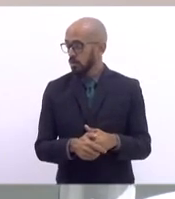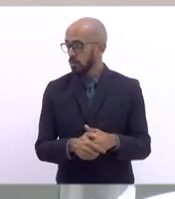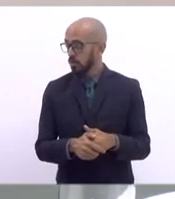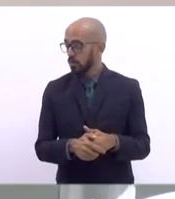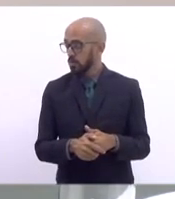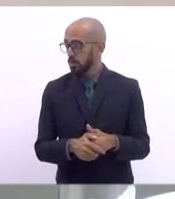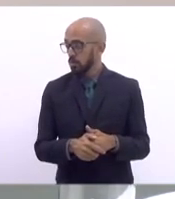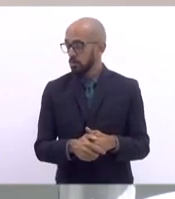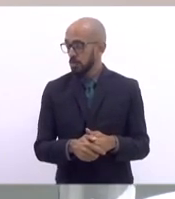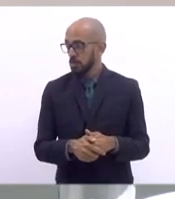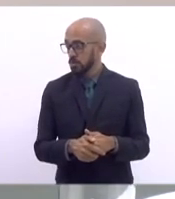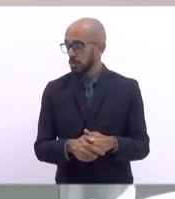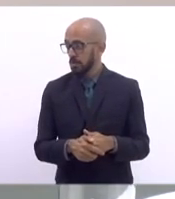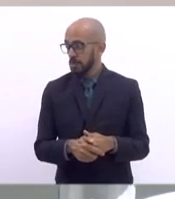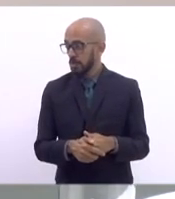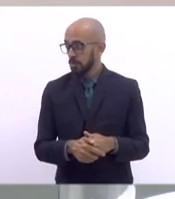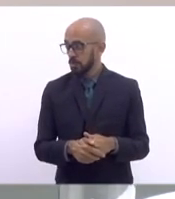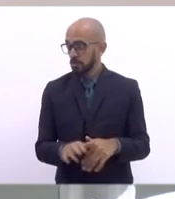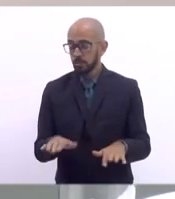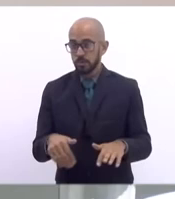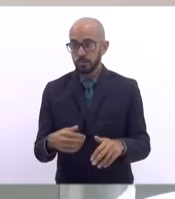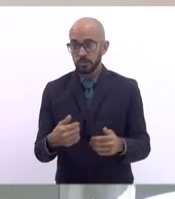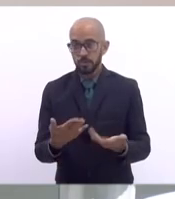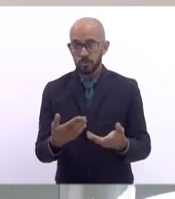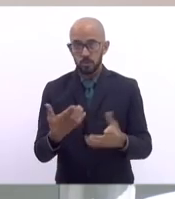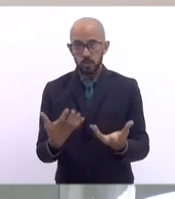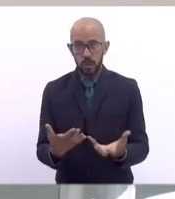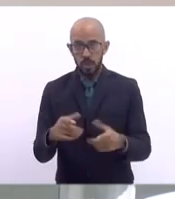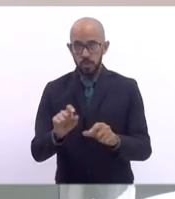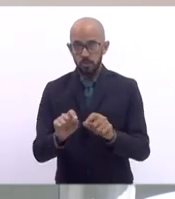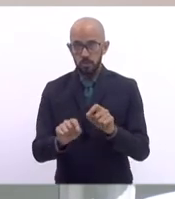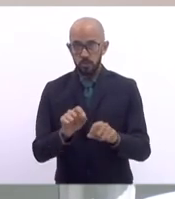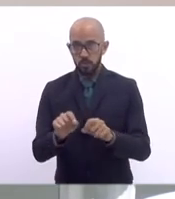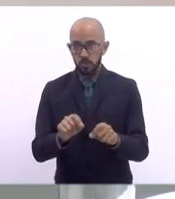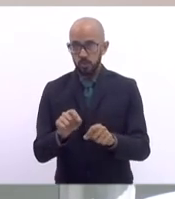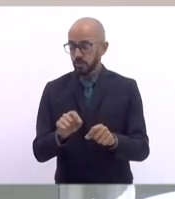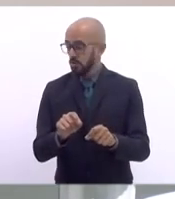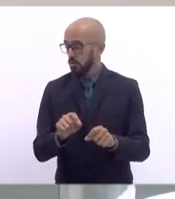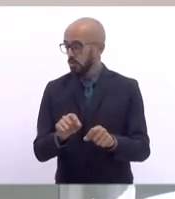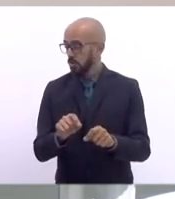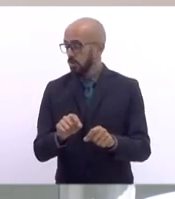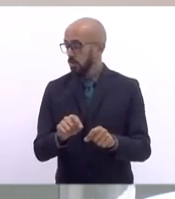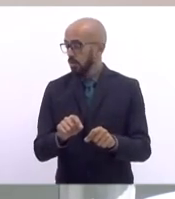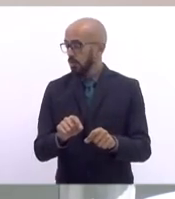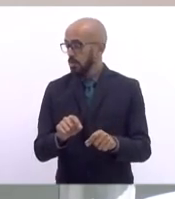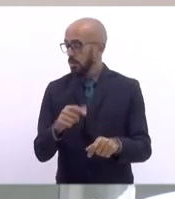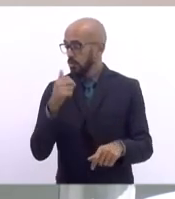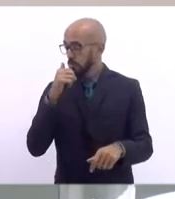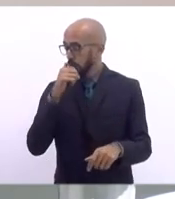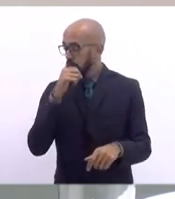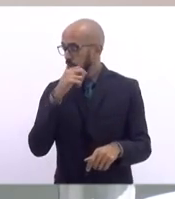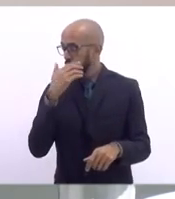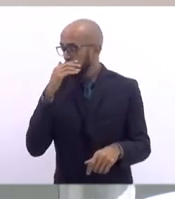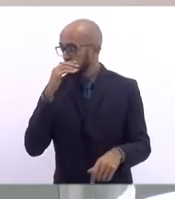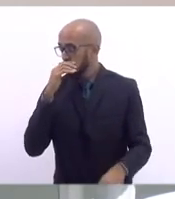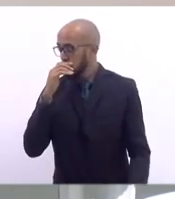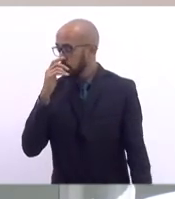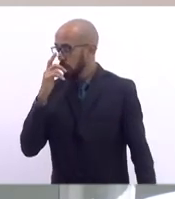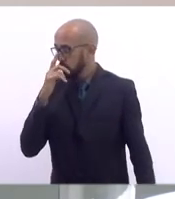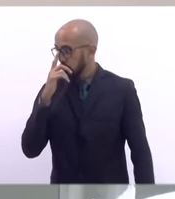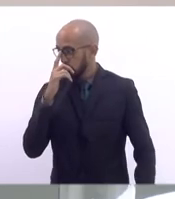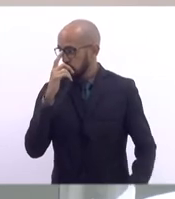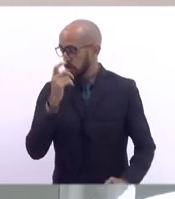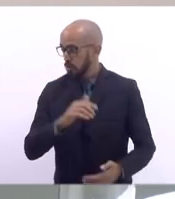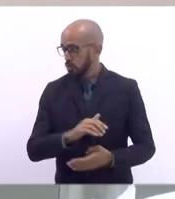fazenda e eu quero chegar o número que nós